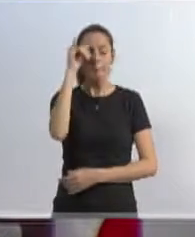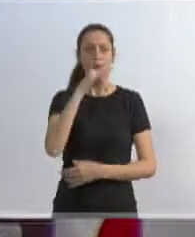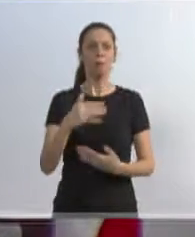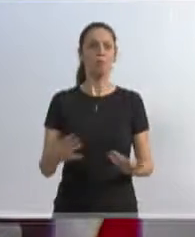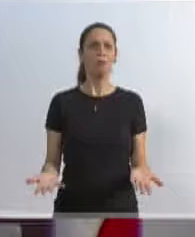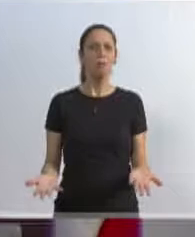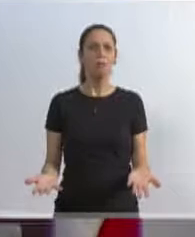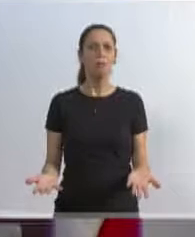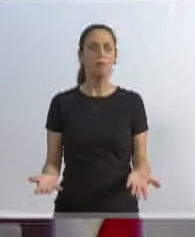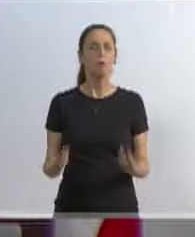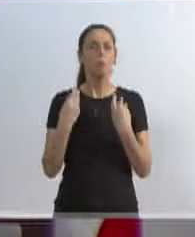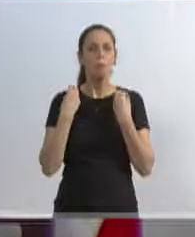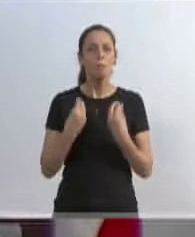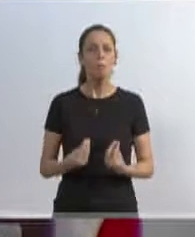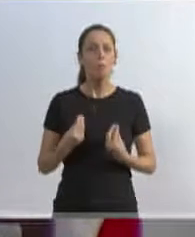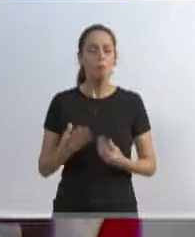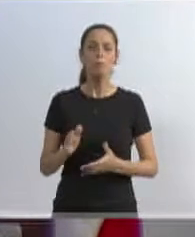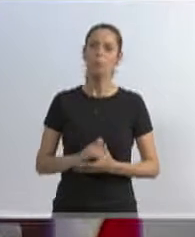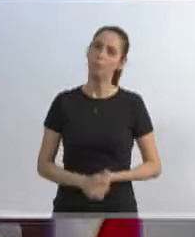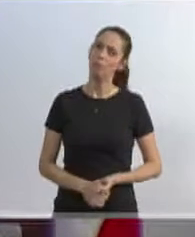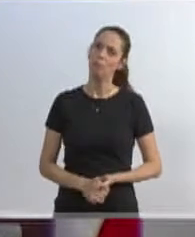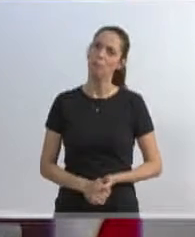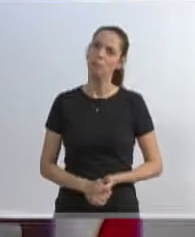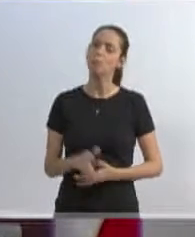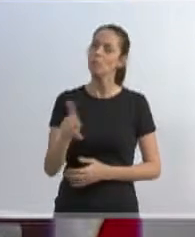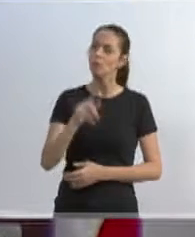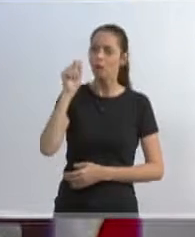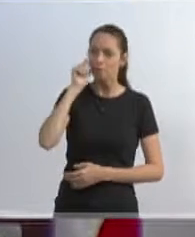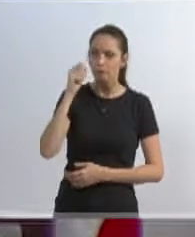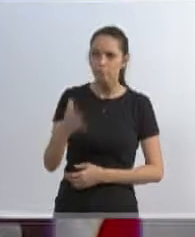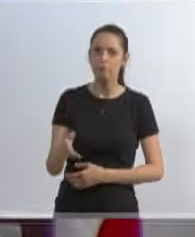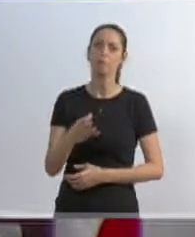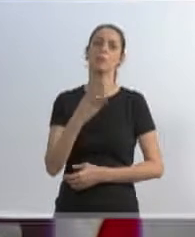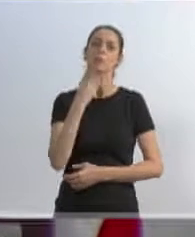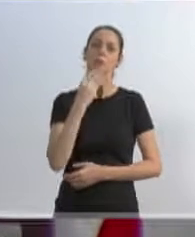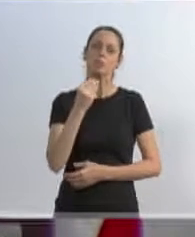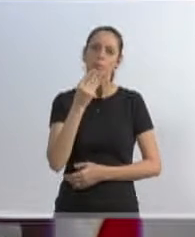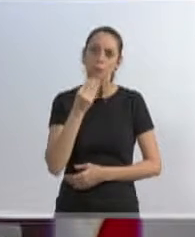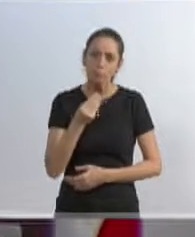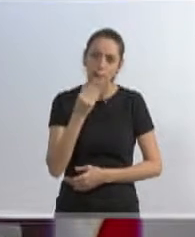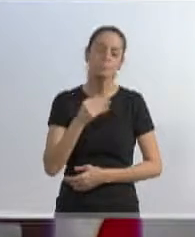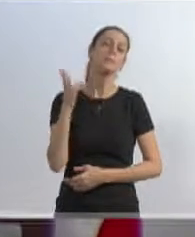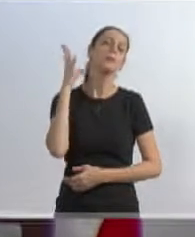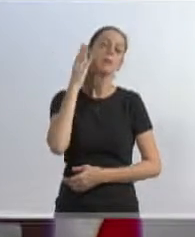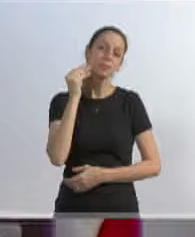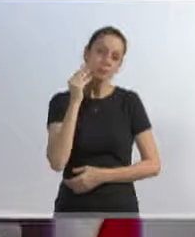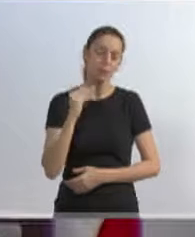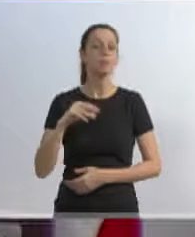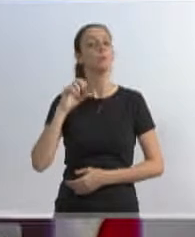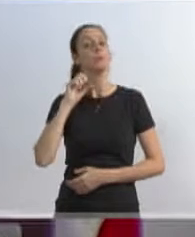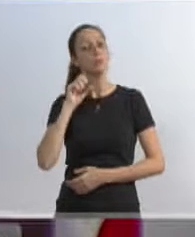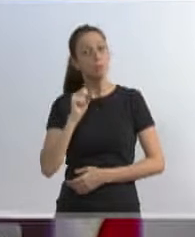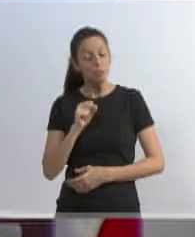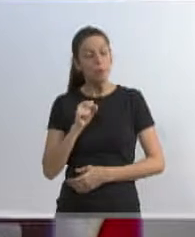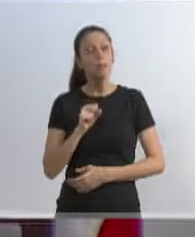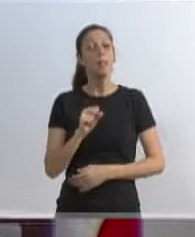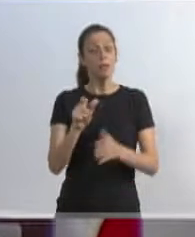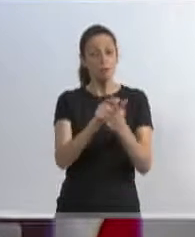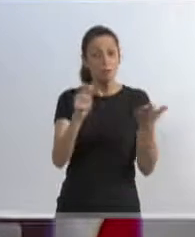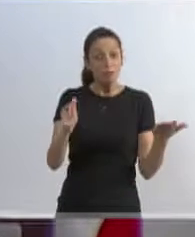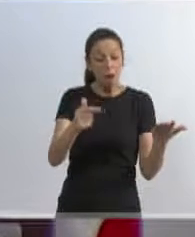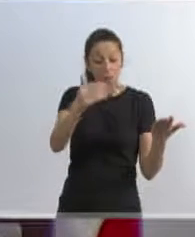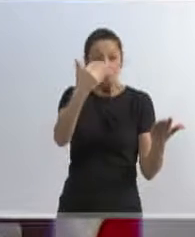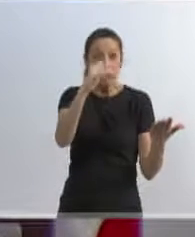indiretamente o vereador ao professor gilson professor bruno e irmã ele menciona uma